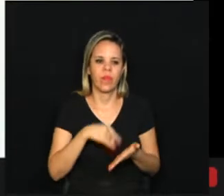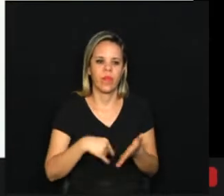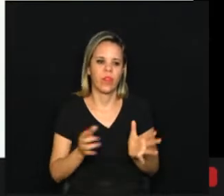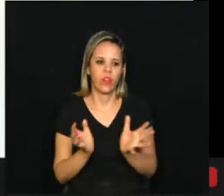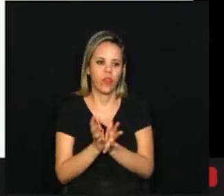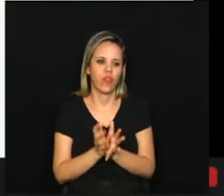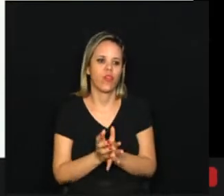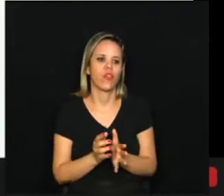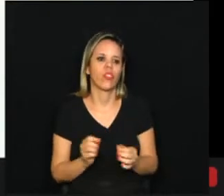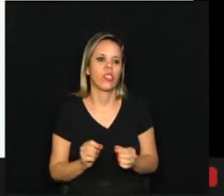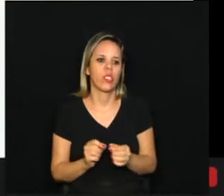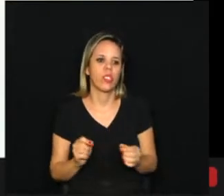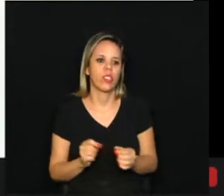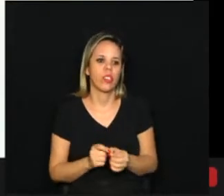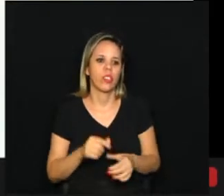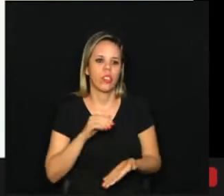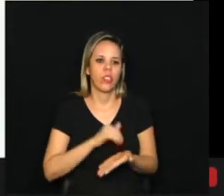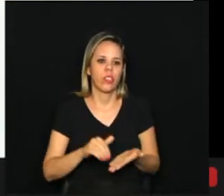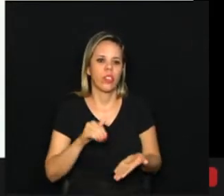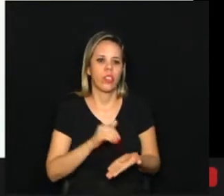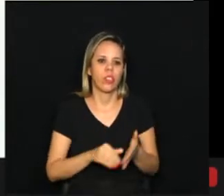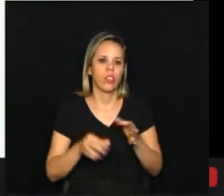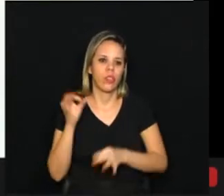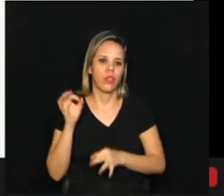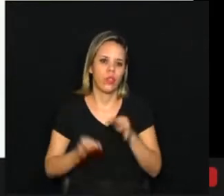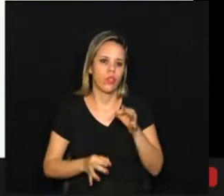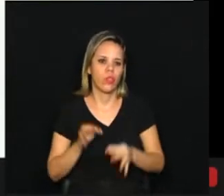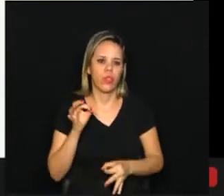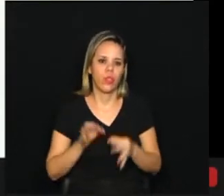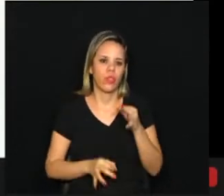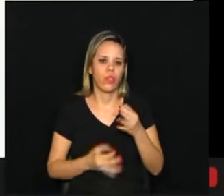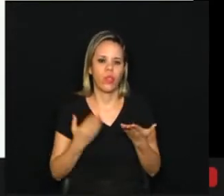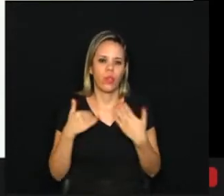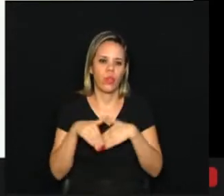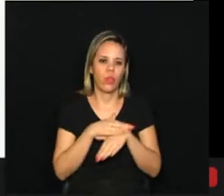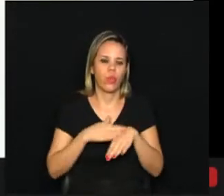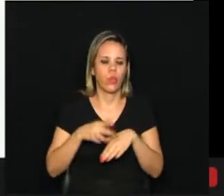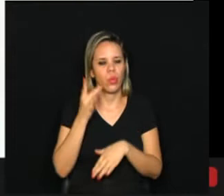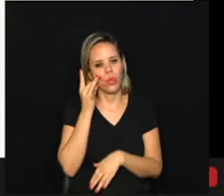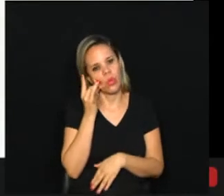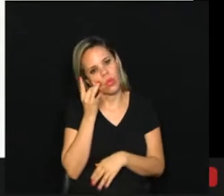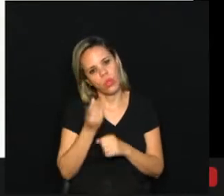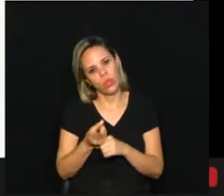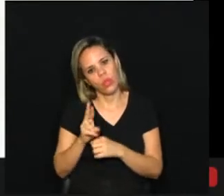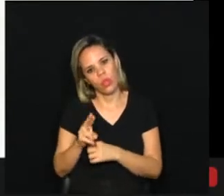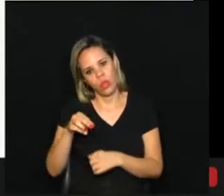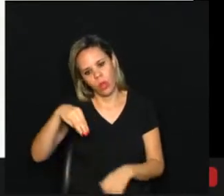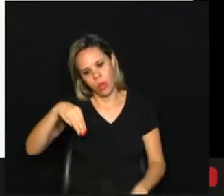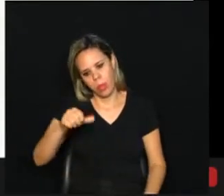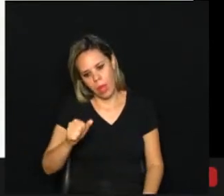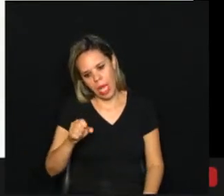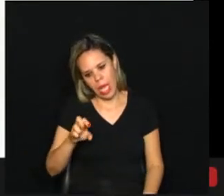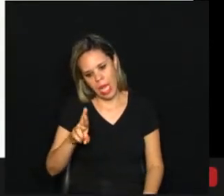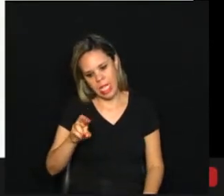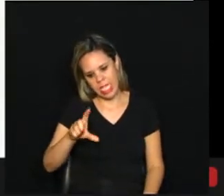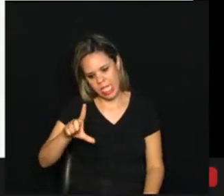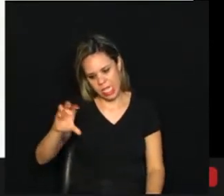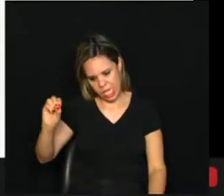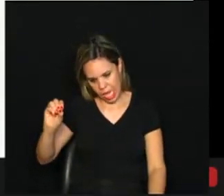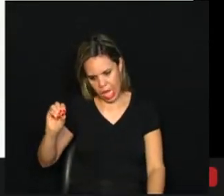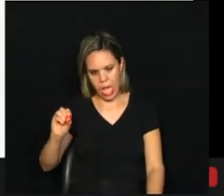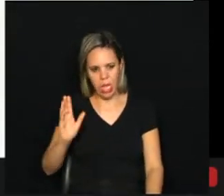comissão, para a Secretaria de Justiça. Eu conversei pessoalmente com o Dr. Marcelo Galego, ele já